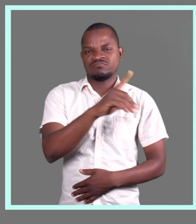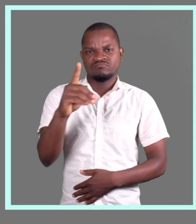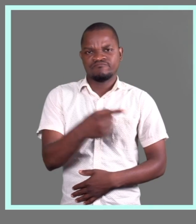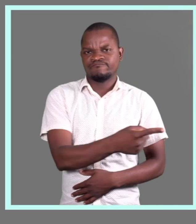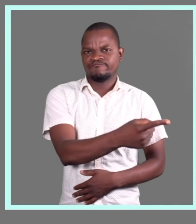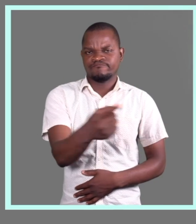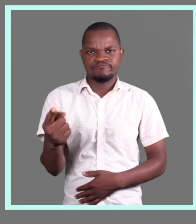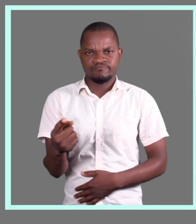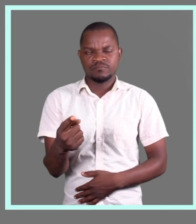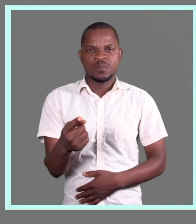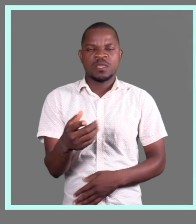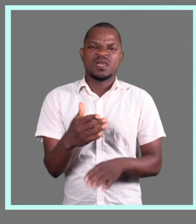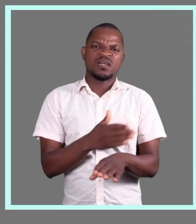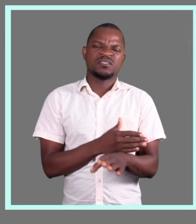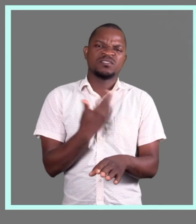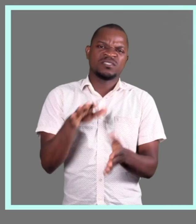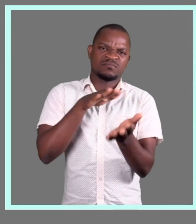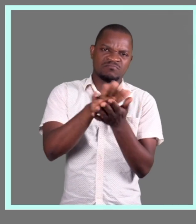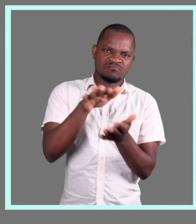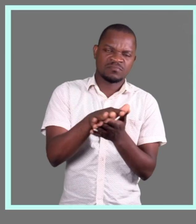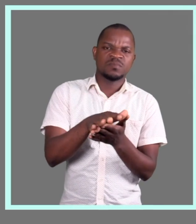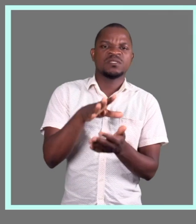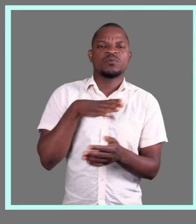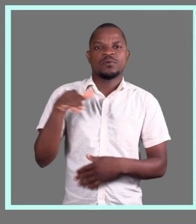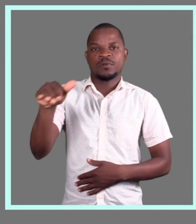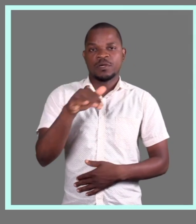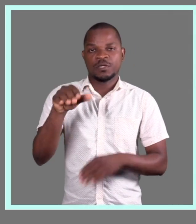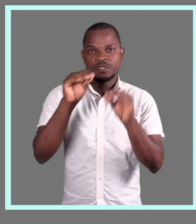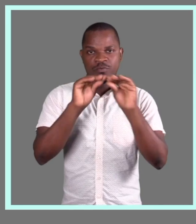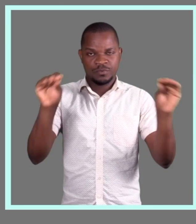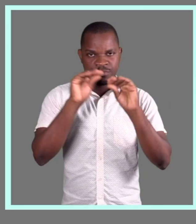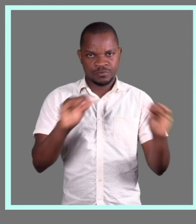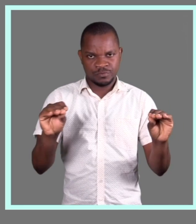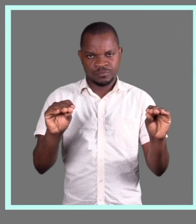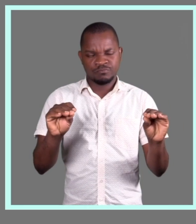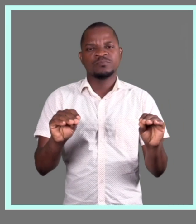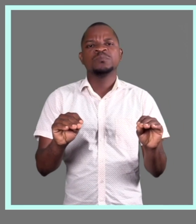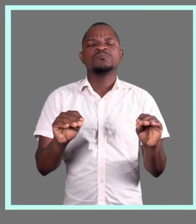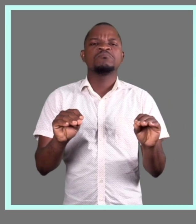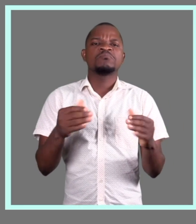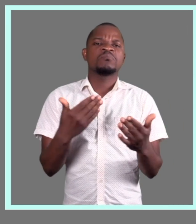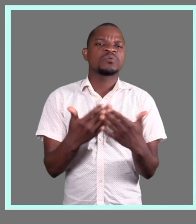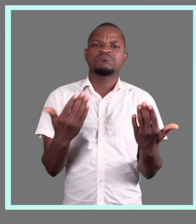tiveram, como falei, né, tem a área da educação que realmente teve